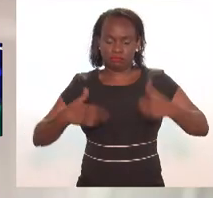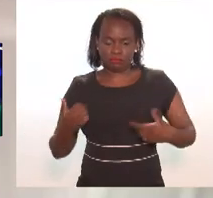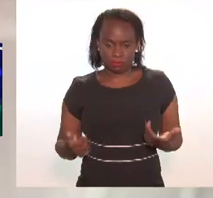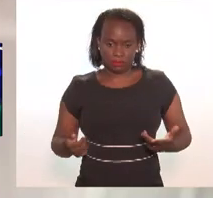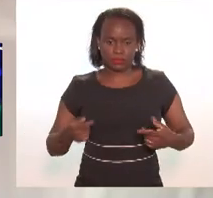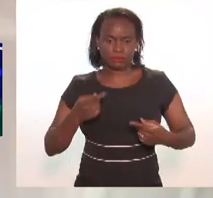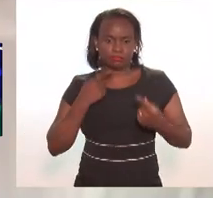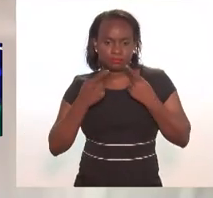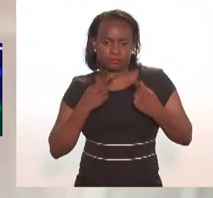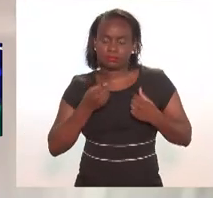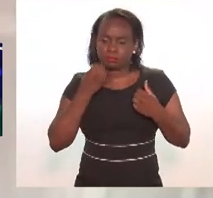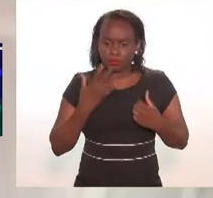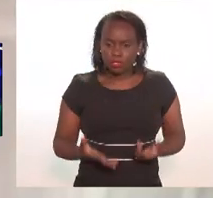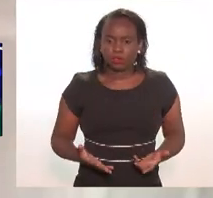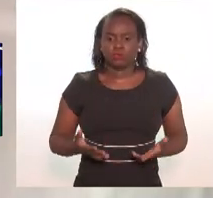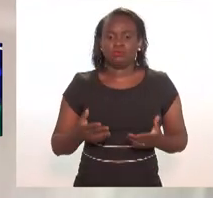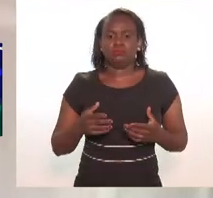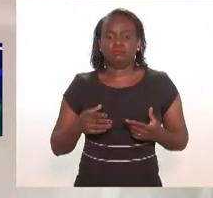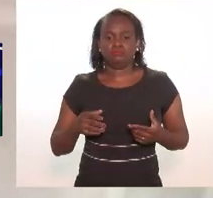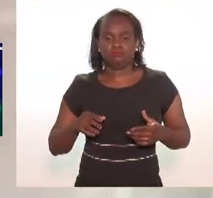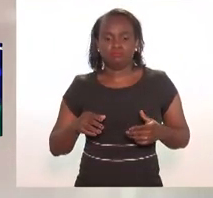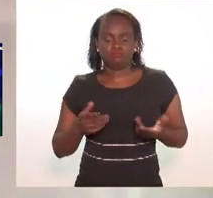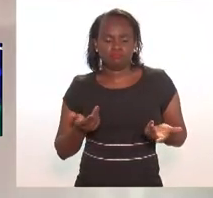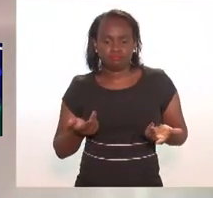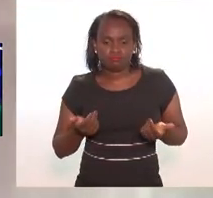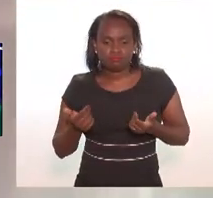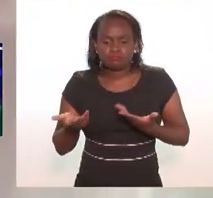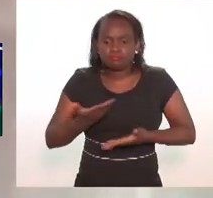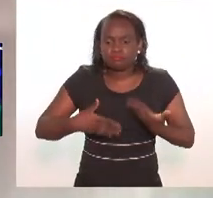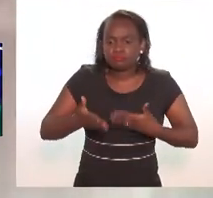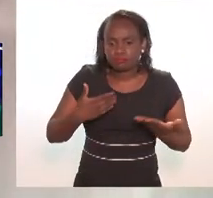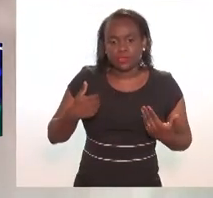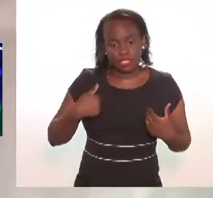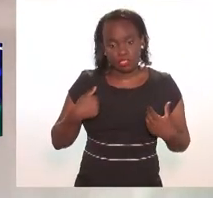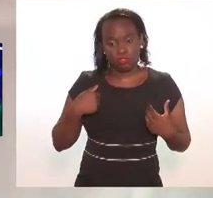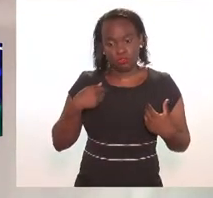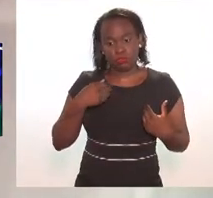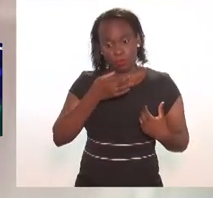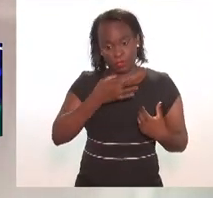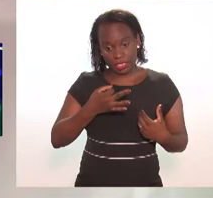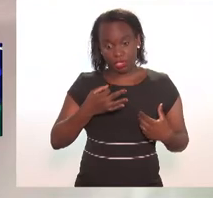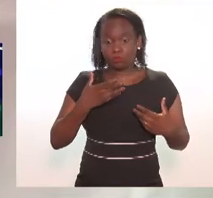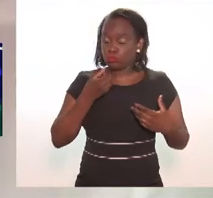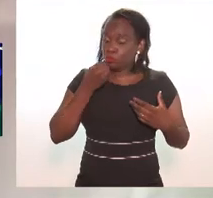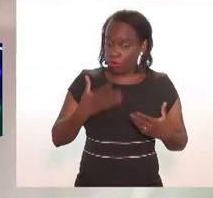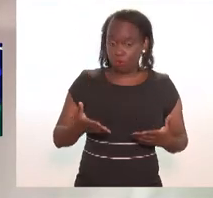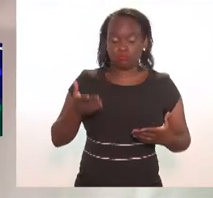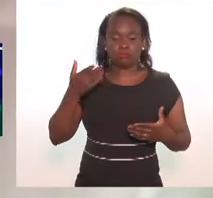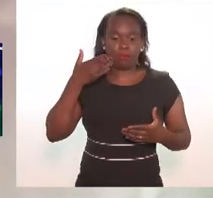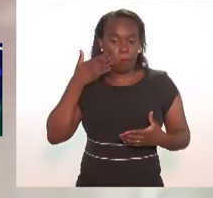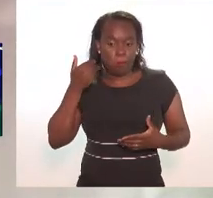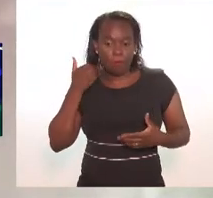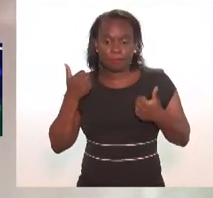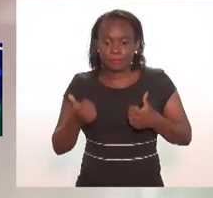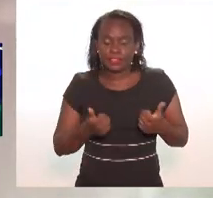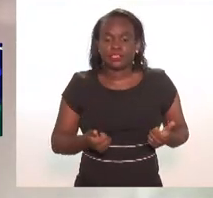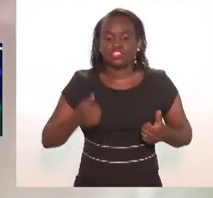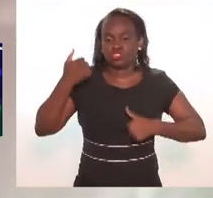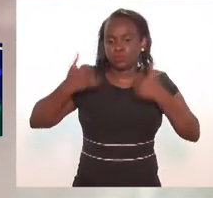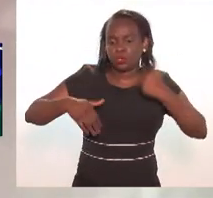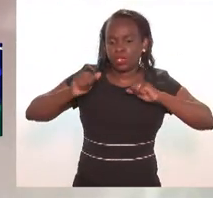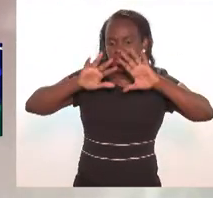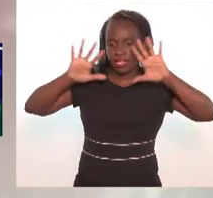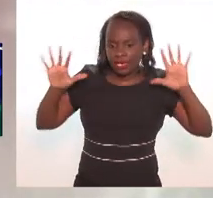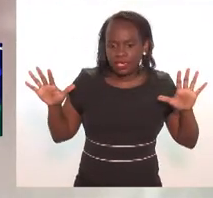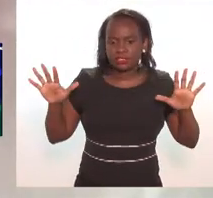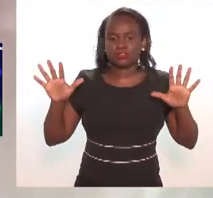um debate muito bom, muito rico. A minha visão foi essa, foi muito produtivo, né? Esclarecedor